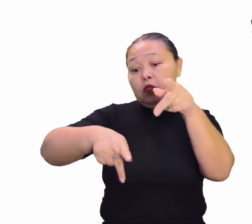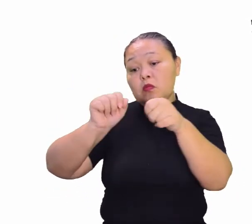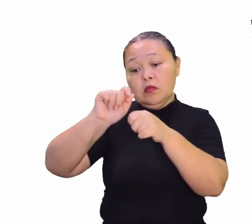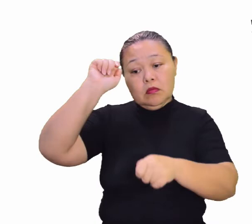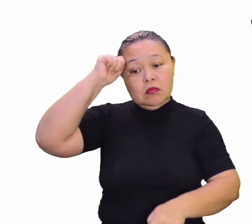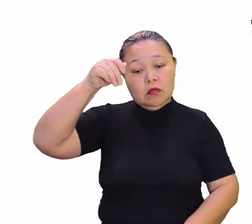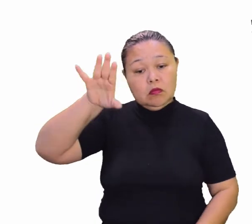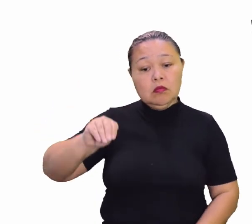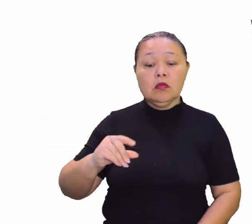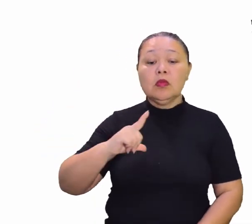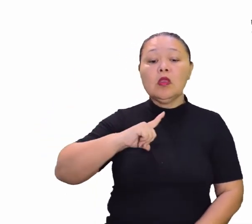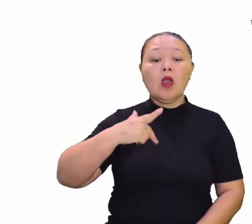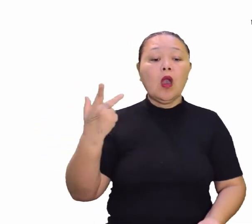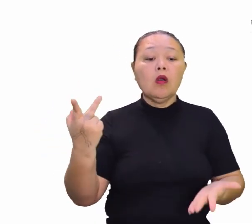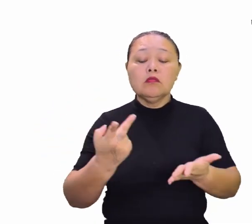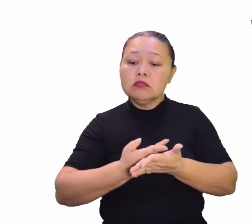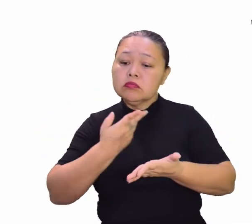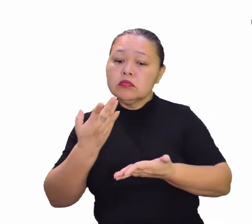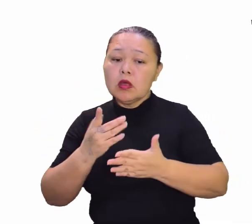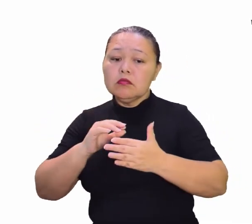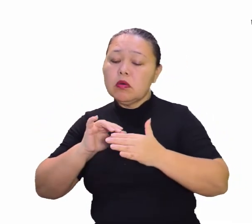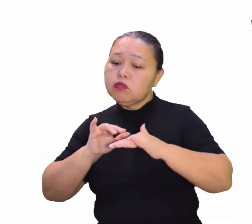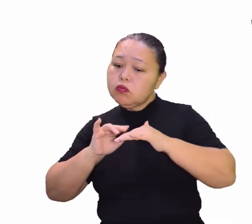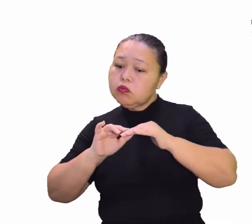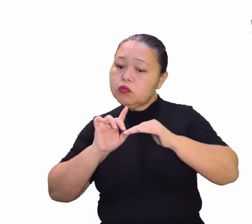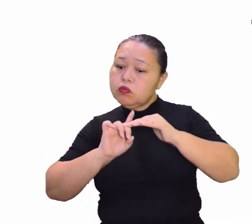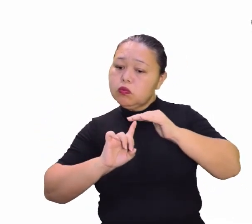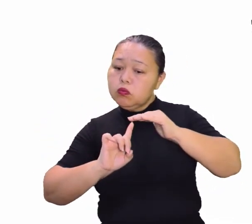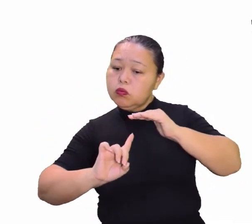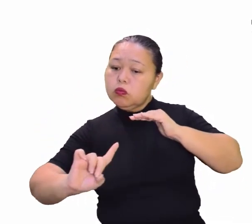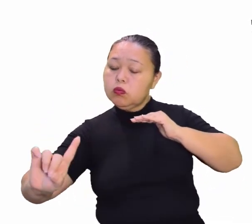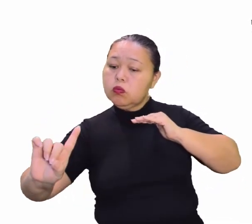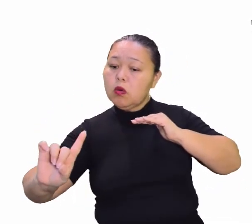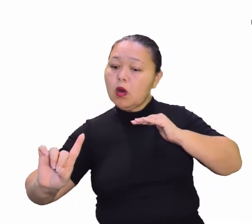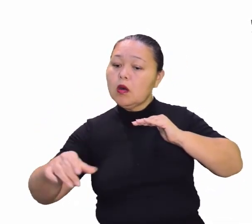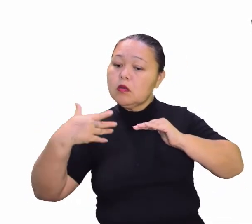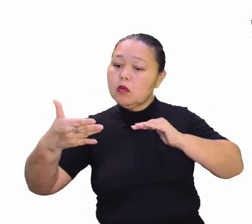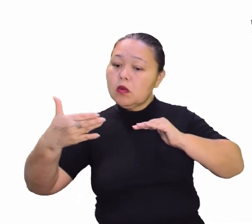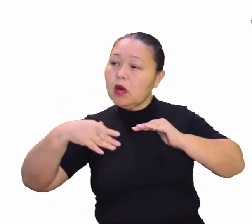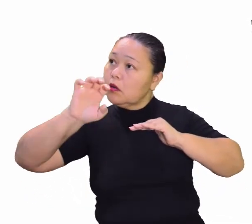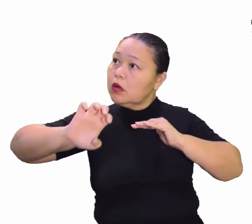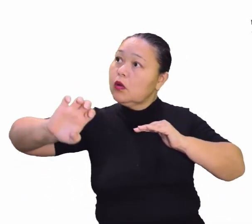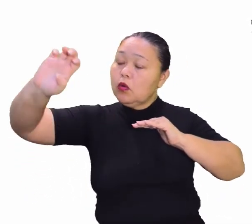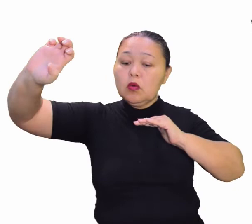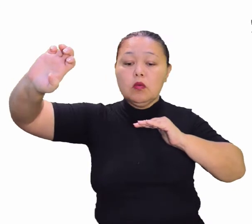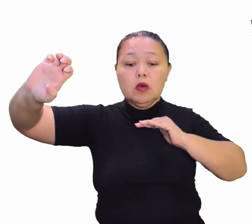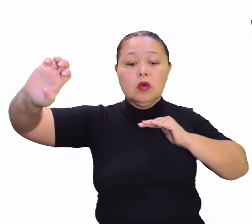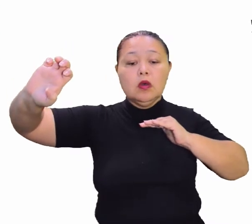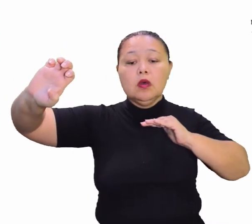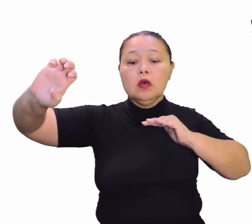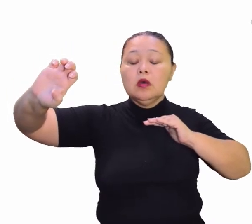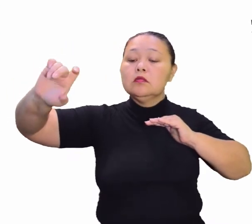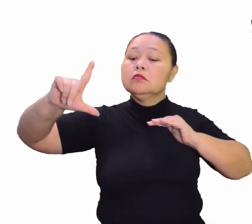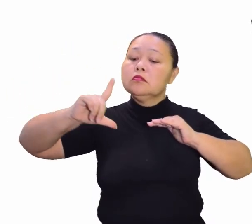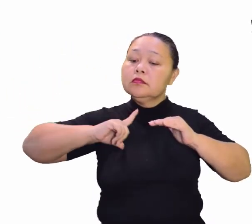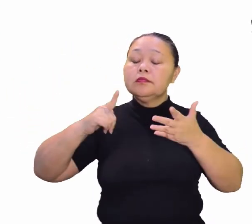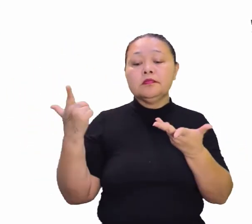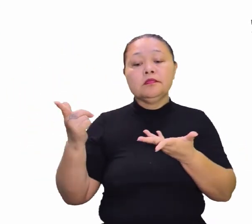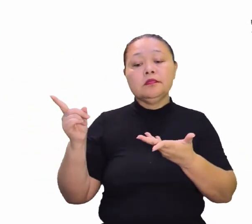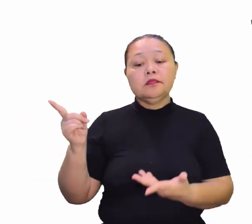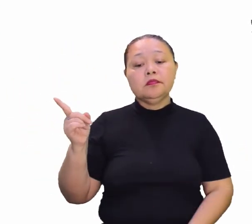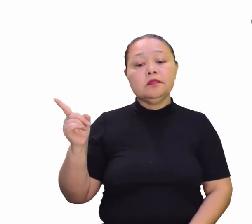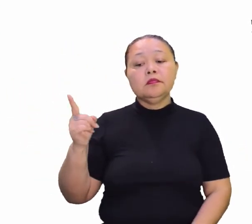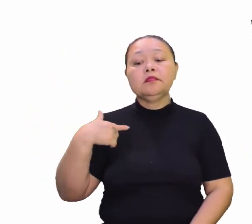imigração forçada, encorajada, que fornecia mão de obra à Europa. Então, a gente tem aí a seguinte